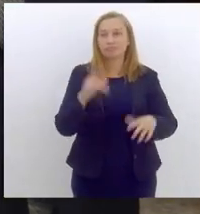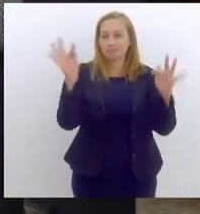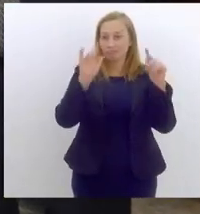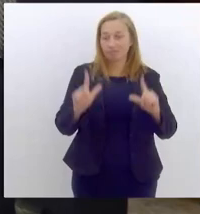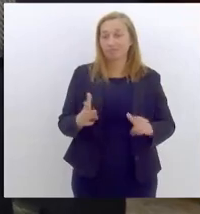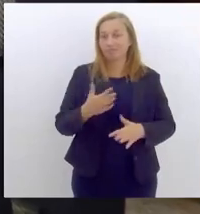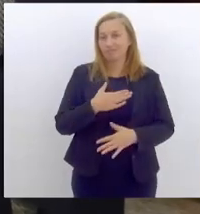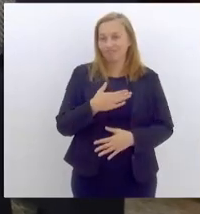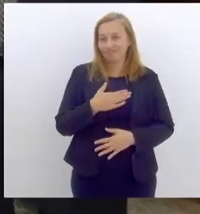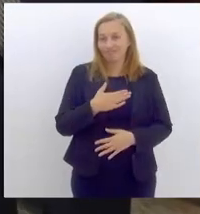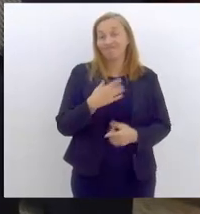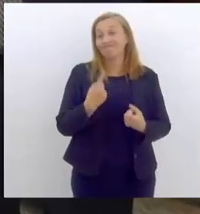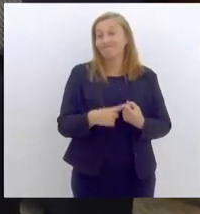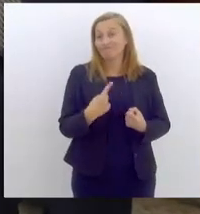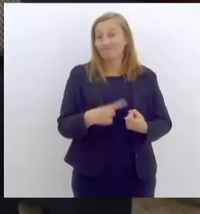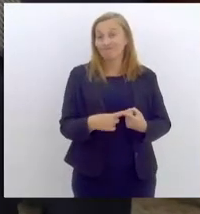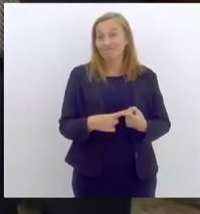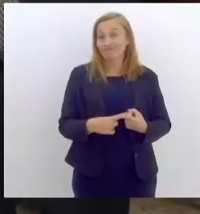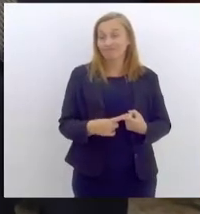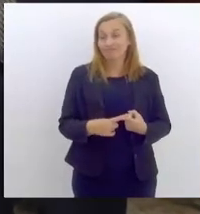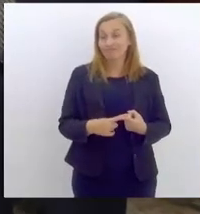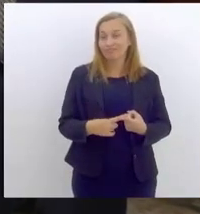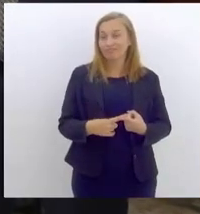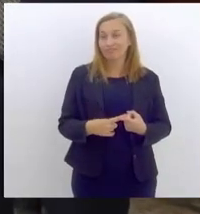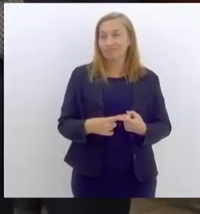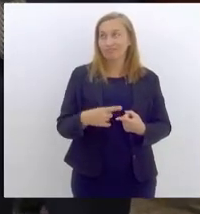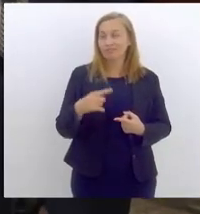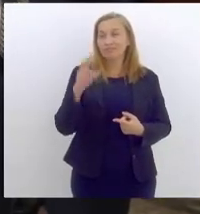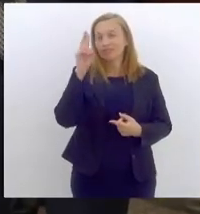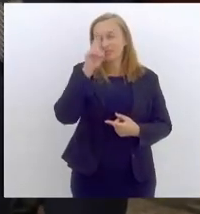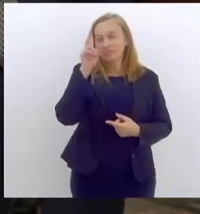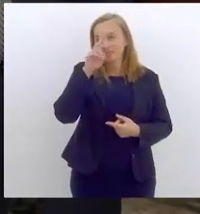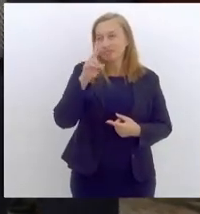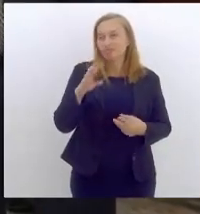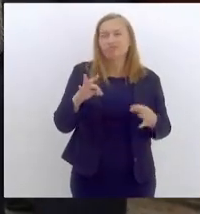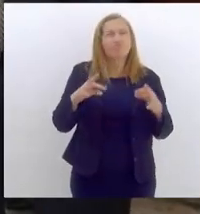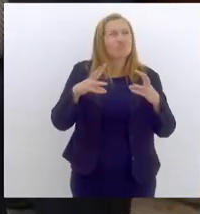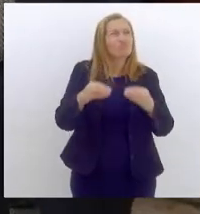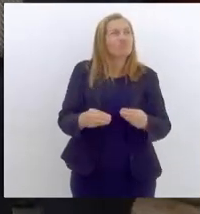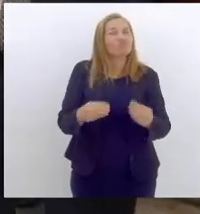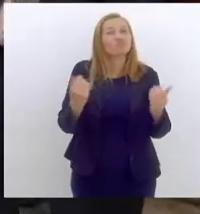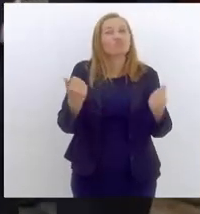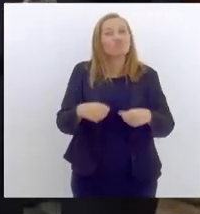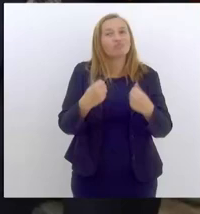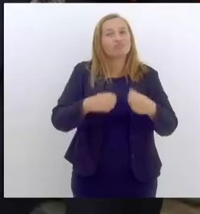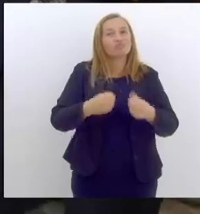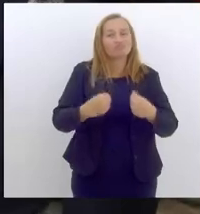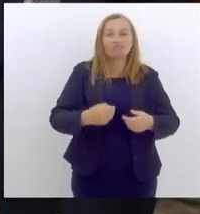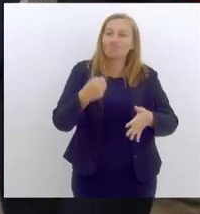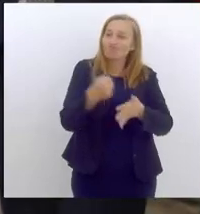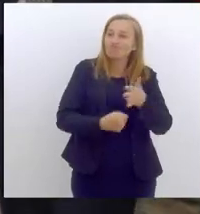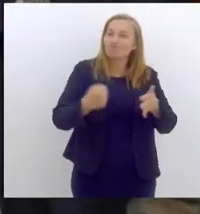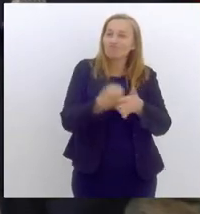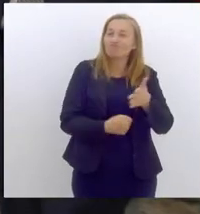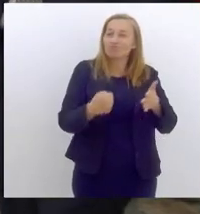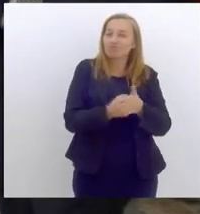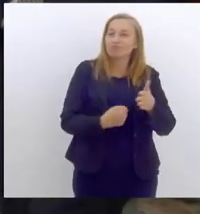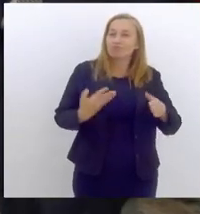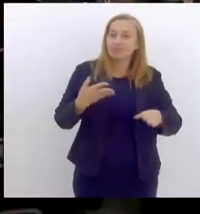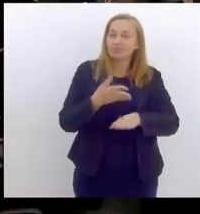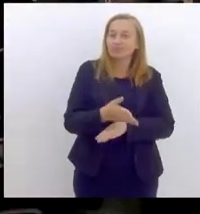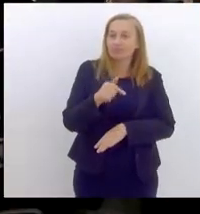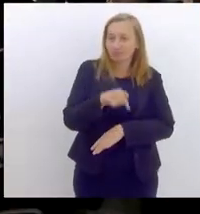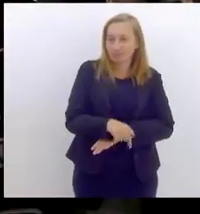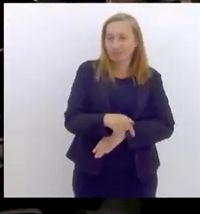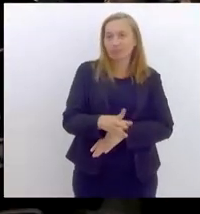mim, porque a gente passa um filme na nossa cabeça de tudo que a gente precisou enfrentar para poder chegar ao mandato